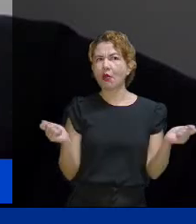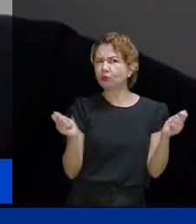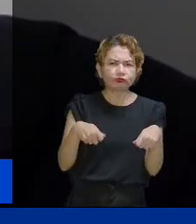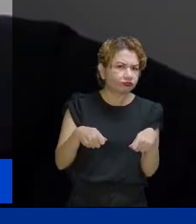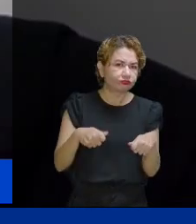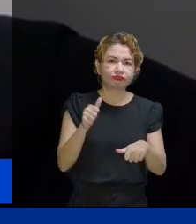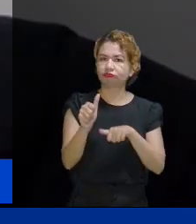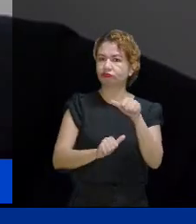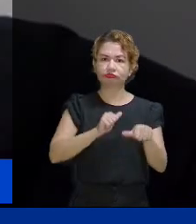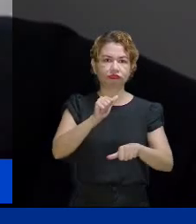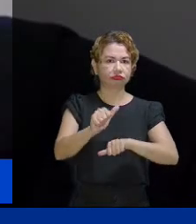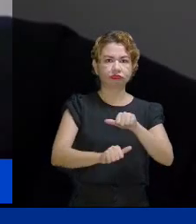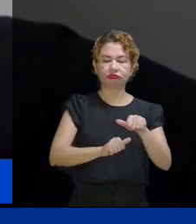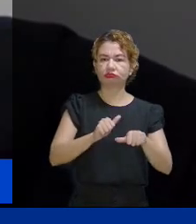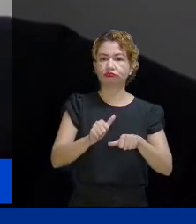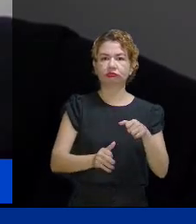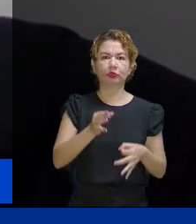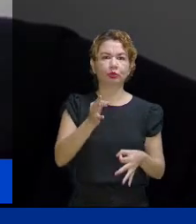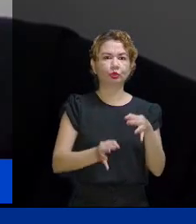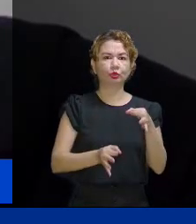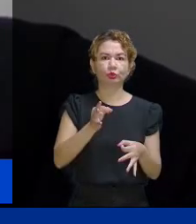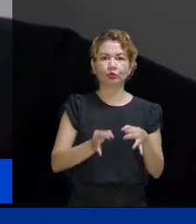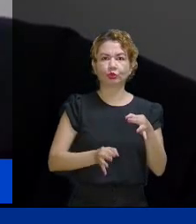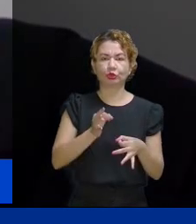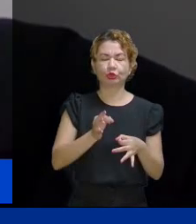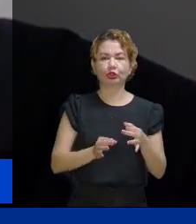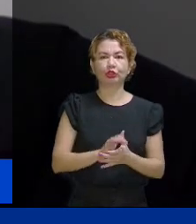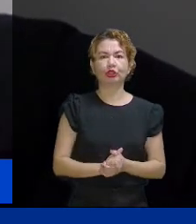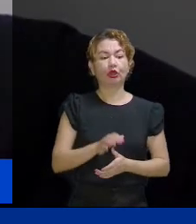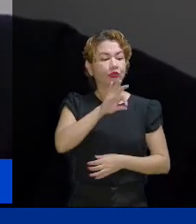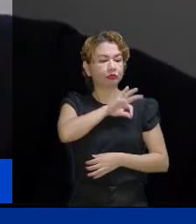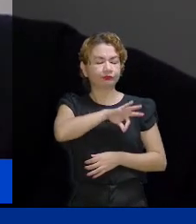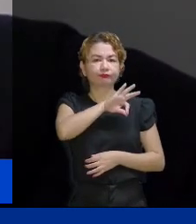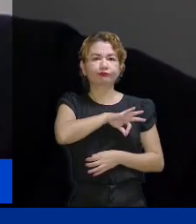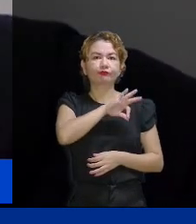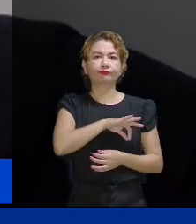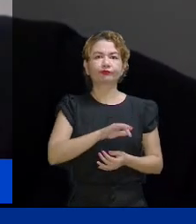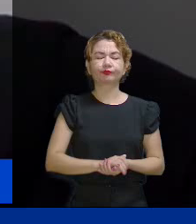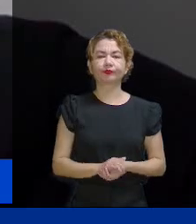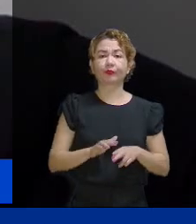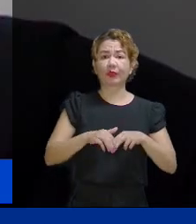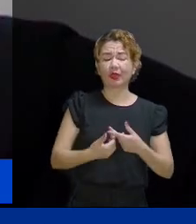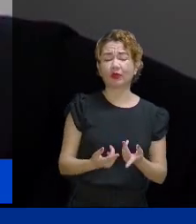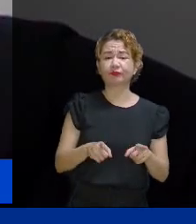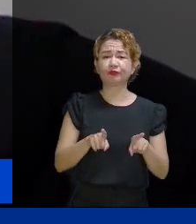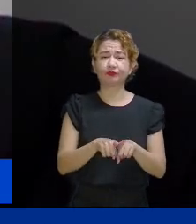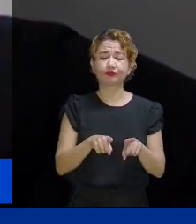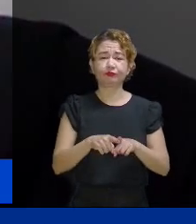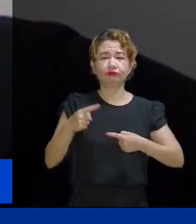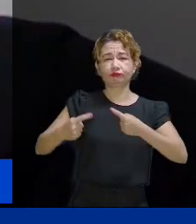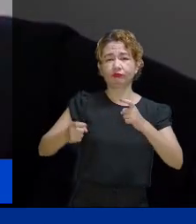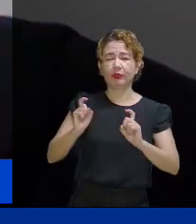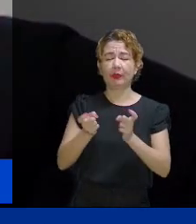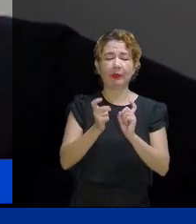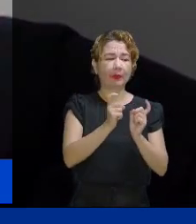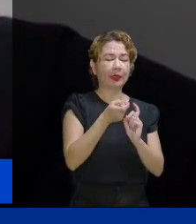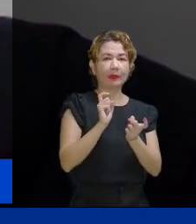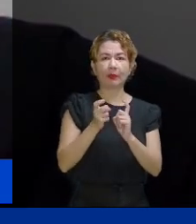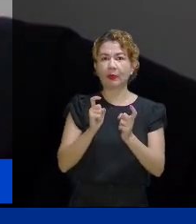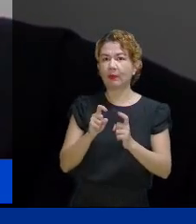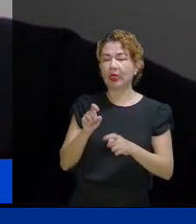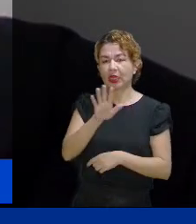competência para modificar a natureza jurídica de verbas remuneratórias e que tal discussão deveria ser tratada no